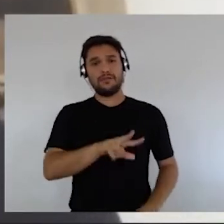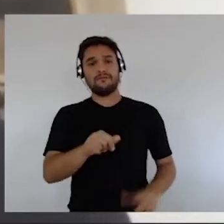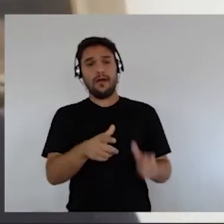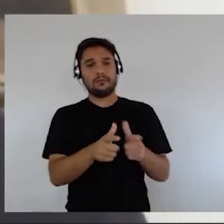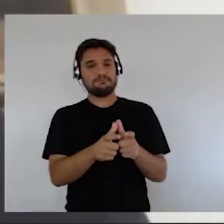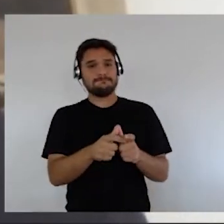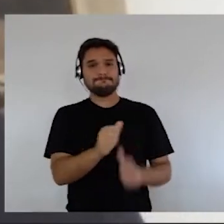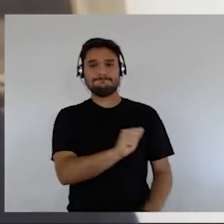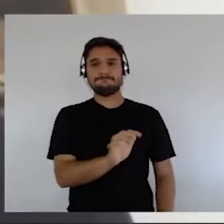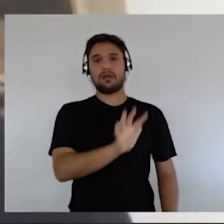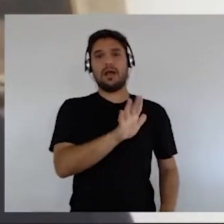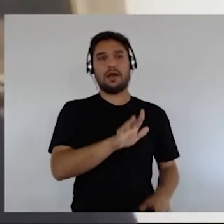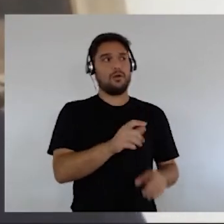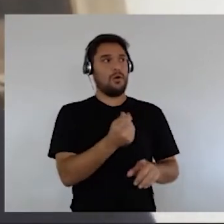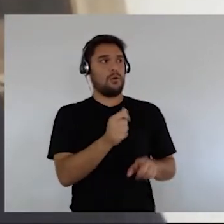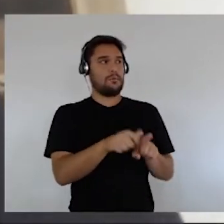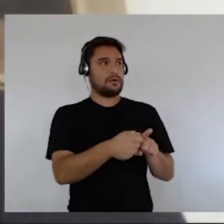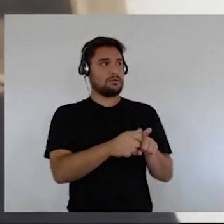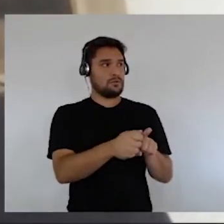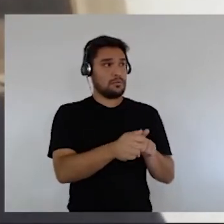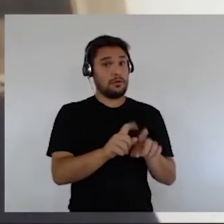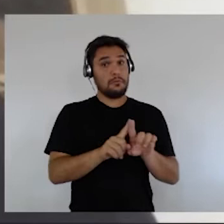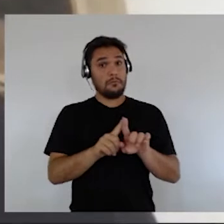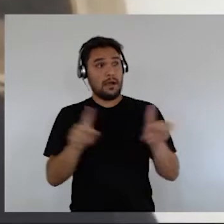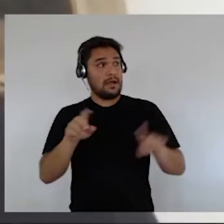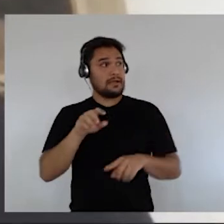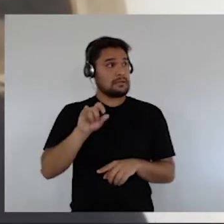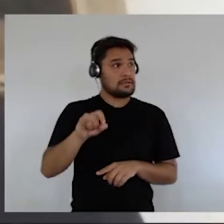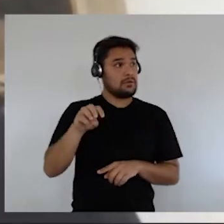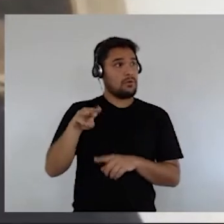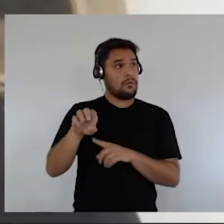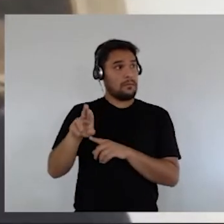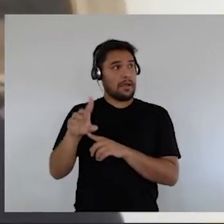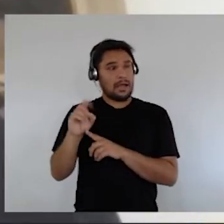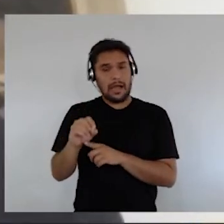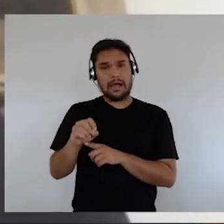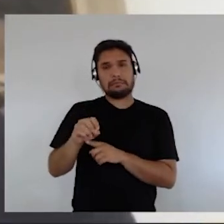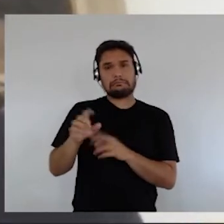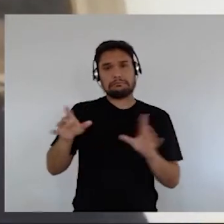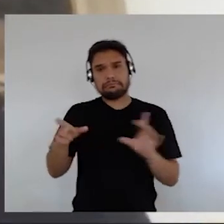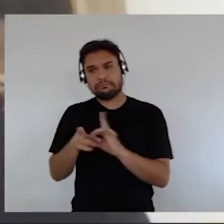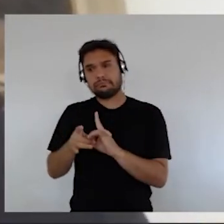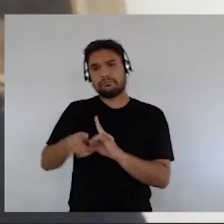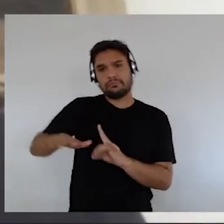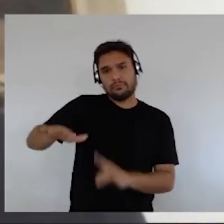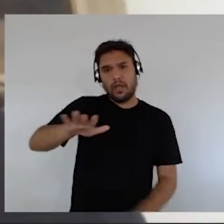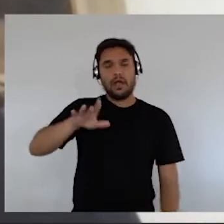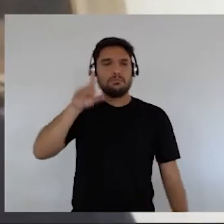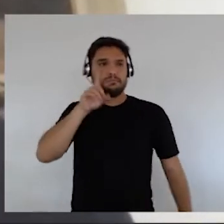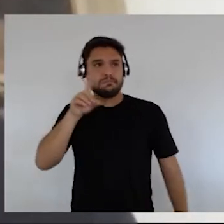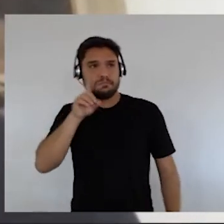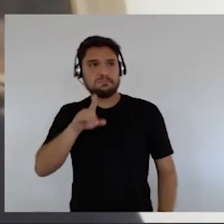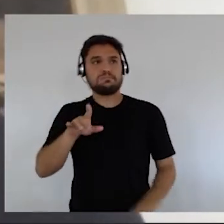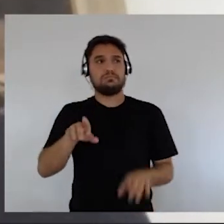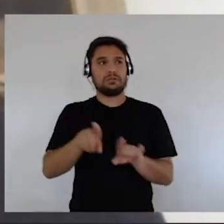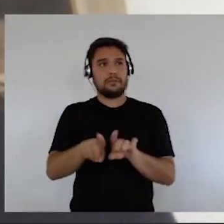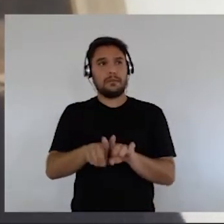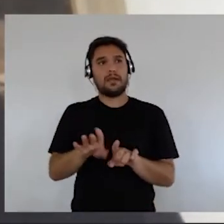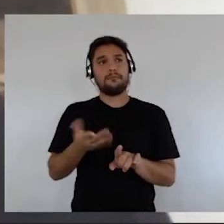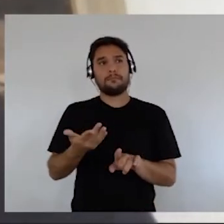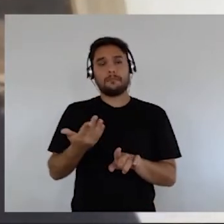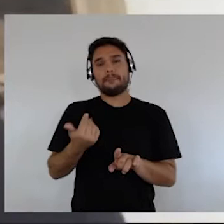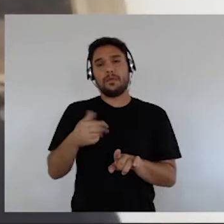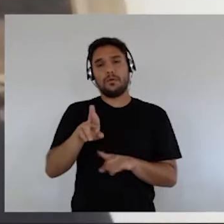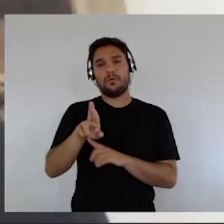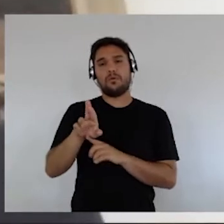os preços do milho. Mas, enquanto o mercado estiver focado no clima dos Estados Unidos e com um rendimento recorde muito